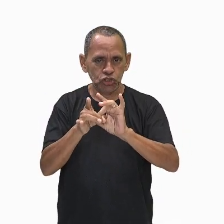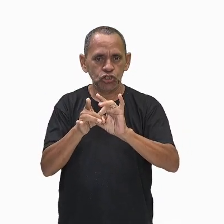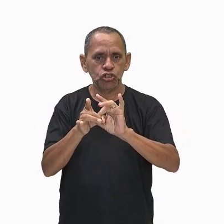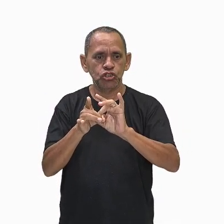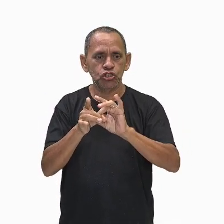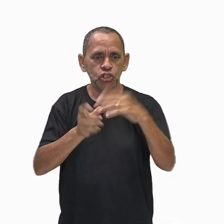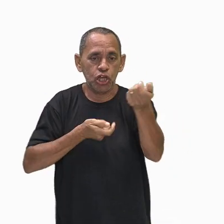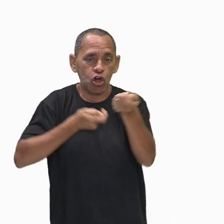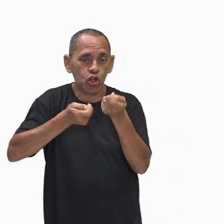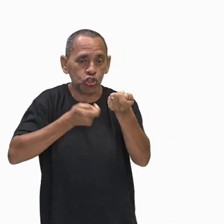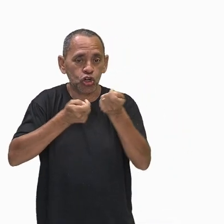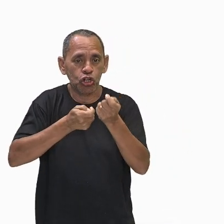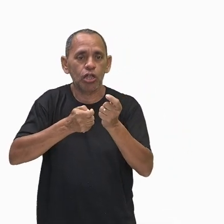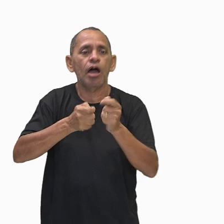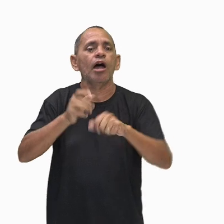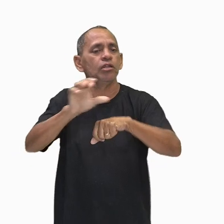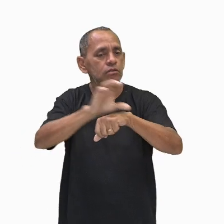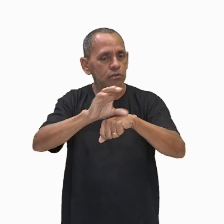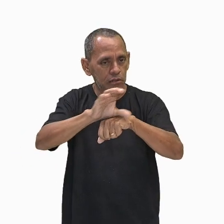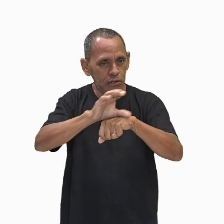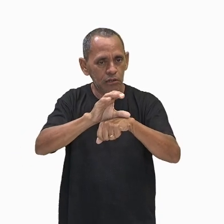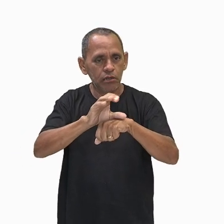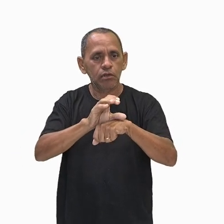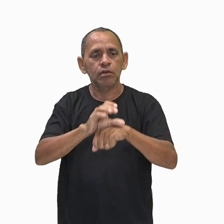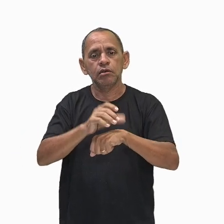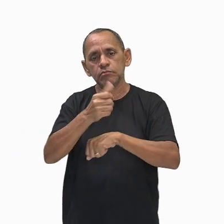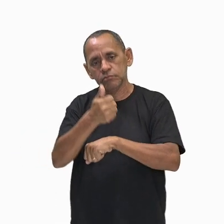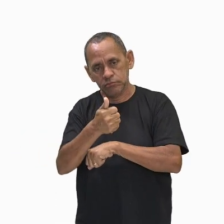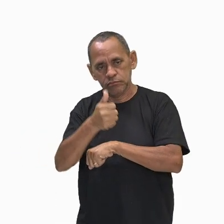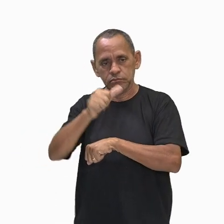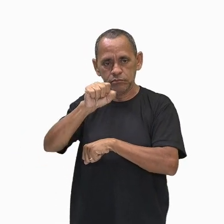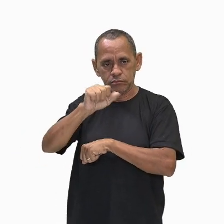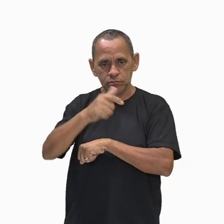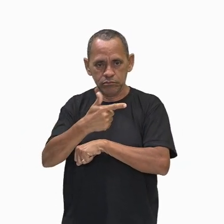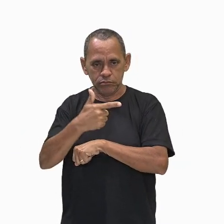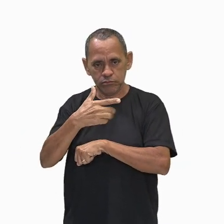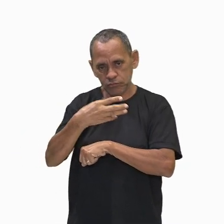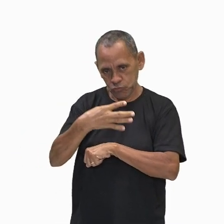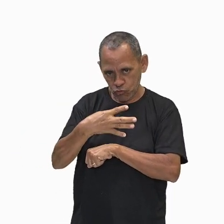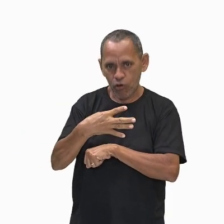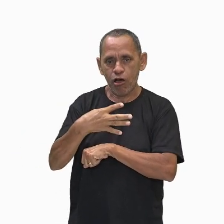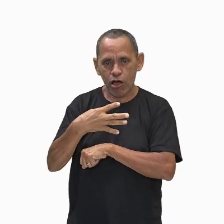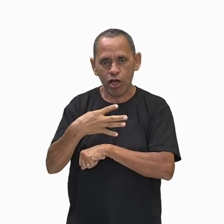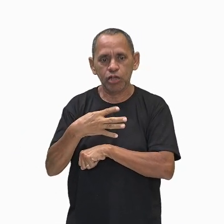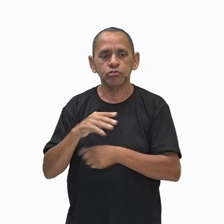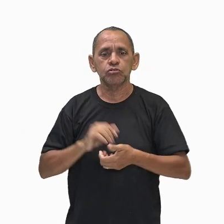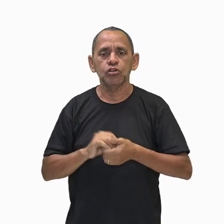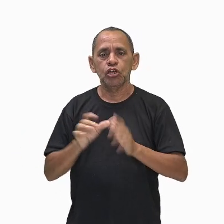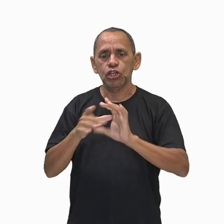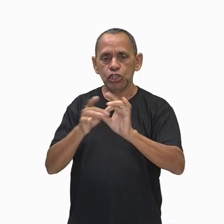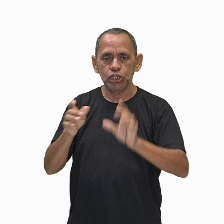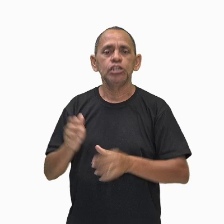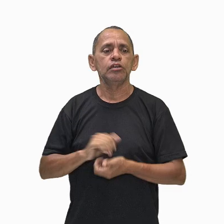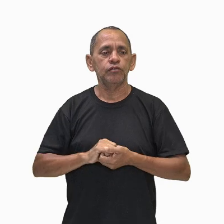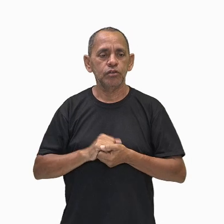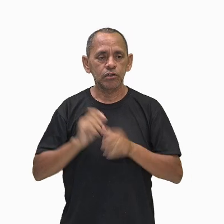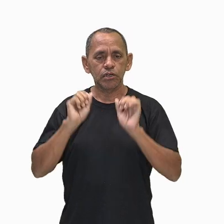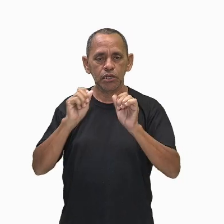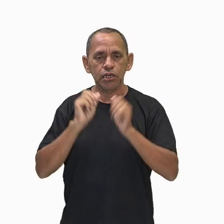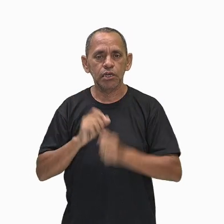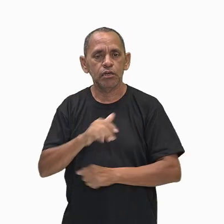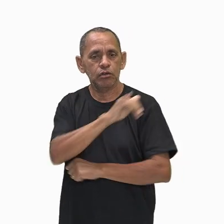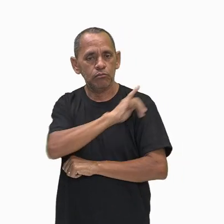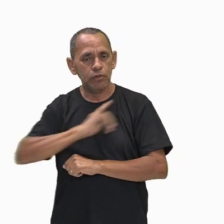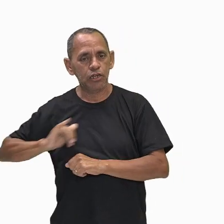pela Constituição de 1824, que concedia ao imperador, né, o padroado. O que é